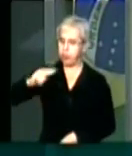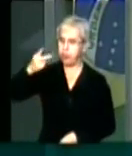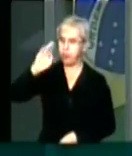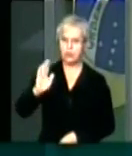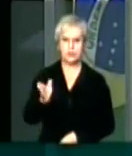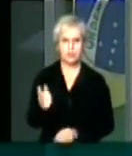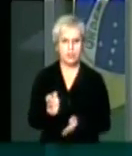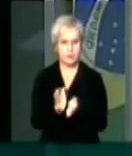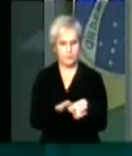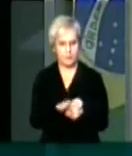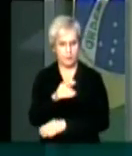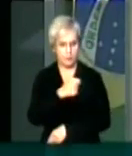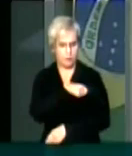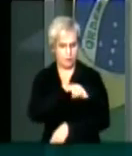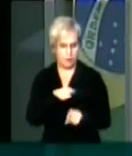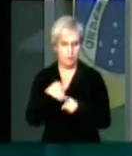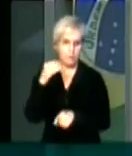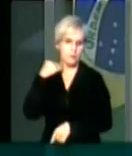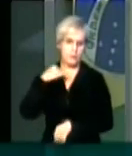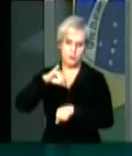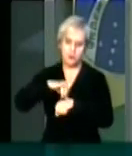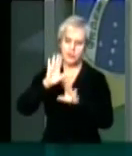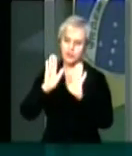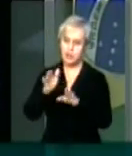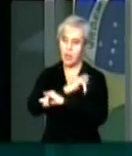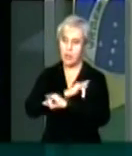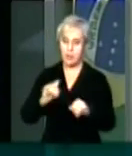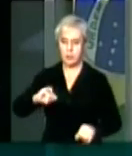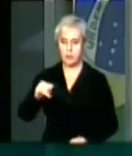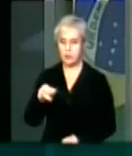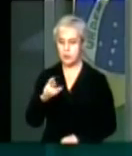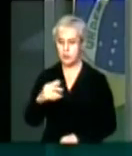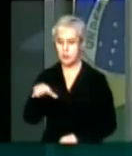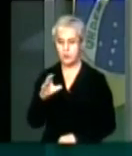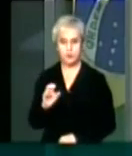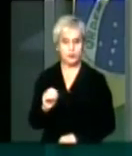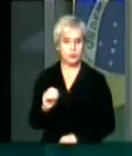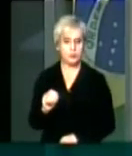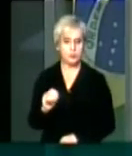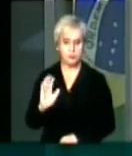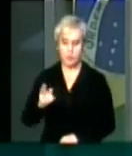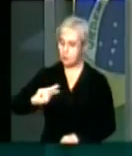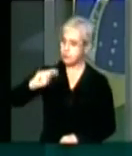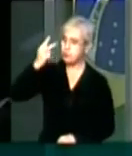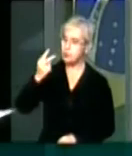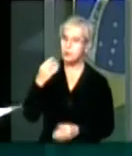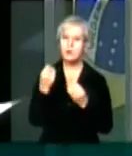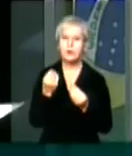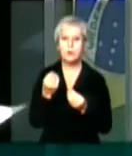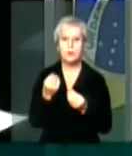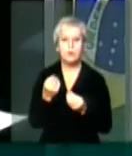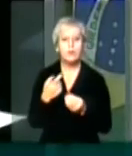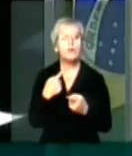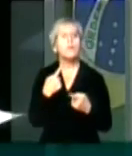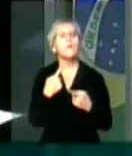Conselho Fiscal e o Banco Central já estabeleceram a taxa básica de juros na ordem de 12,75%. Por que não explicar